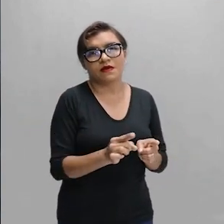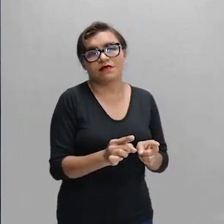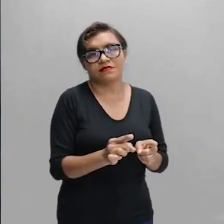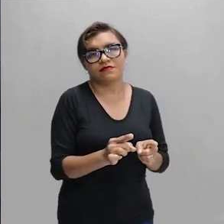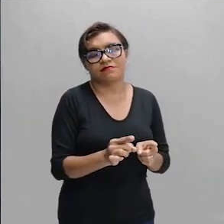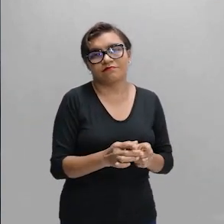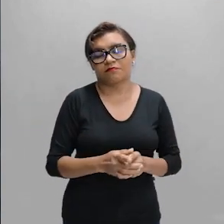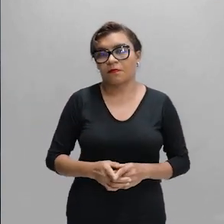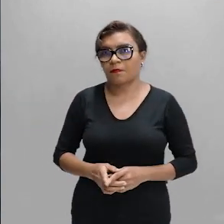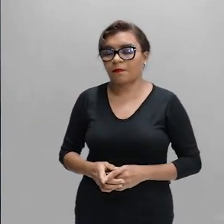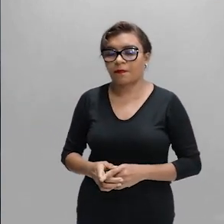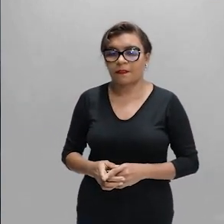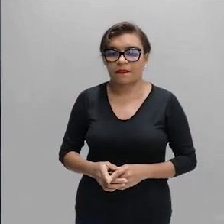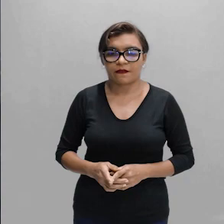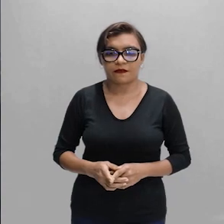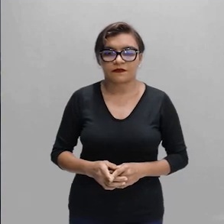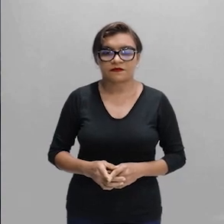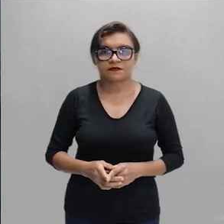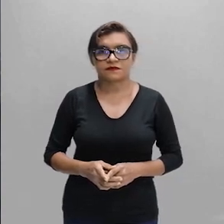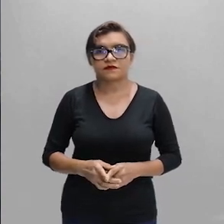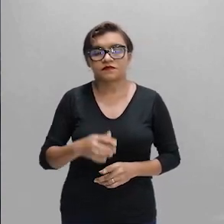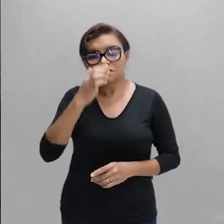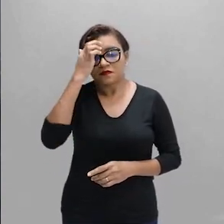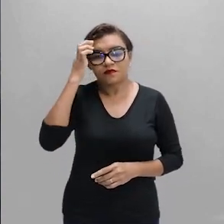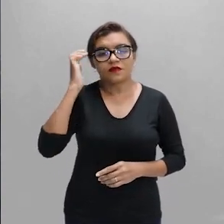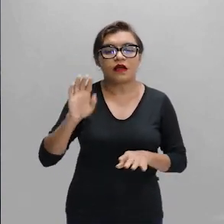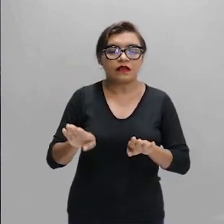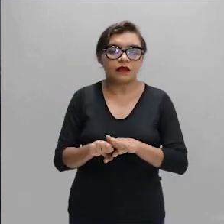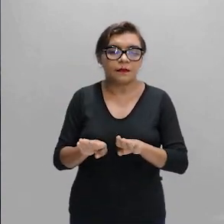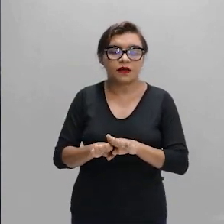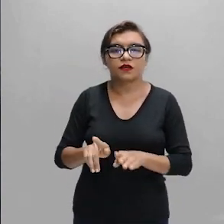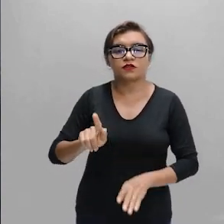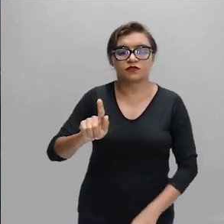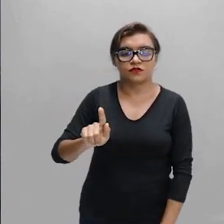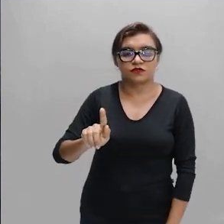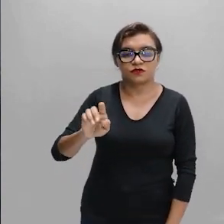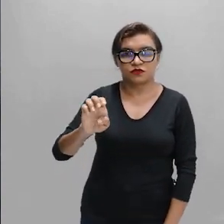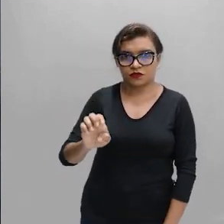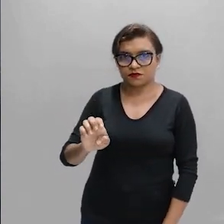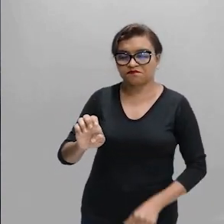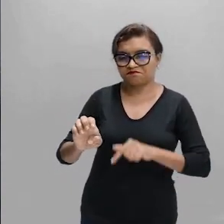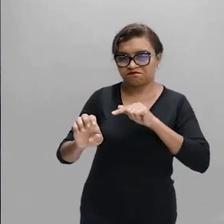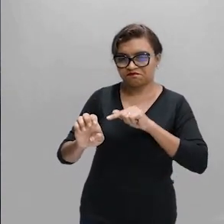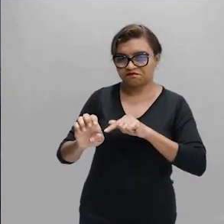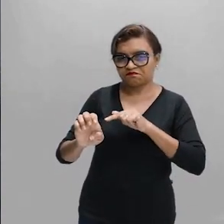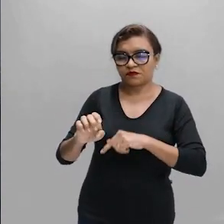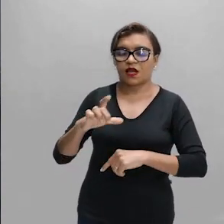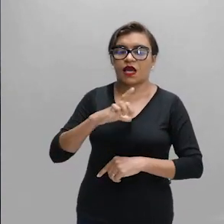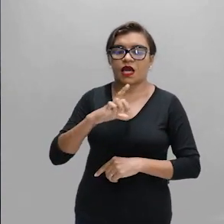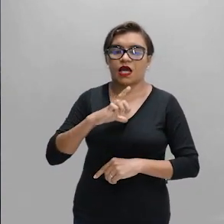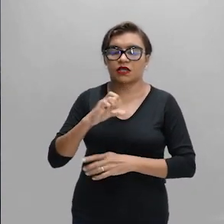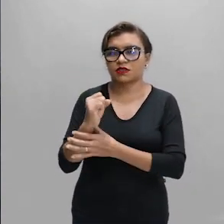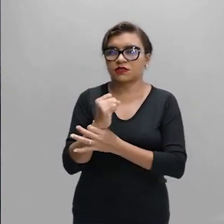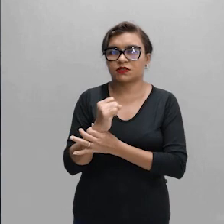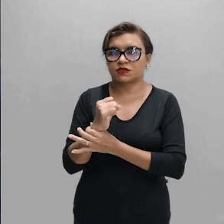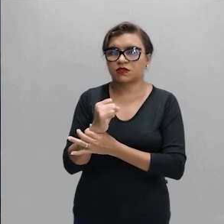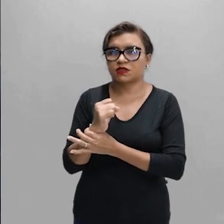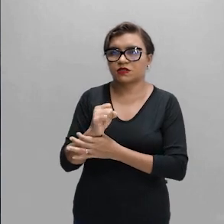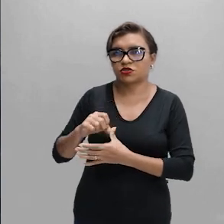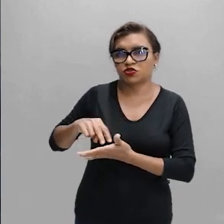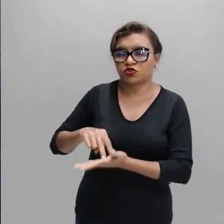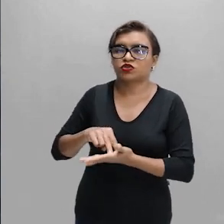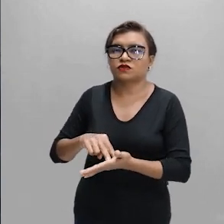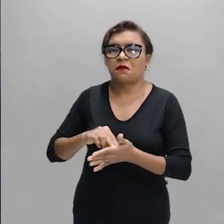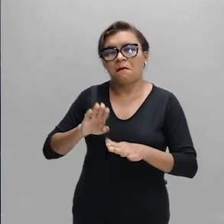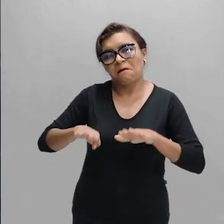negativo. A exemplo disso nós temos o germânio. Certo? O germânio que tem ali a resistividade de aproximadamente